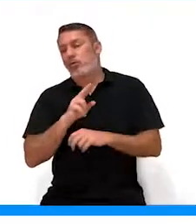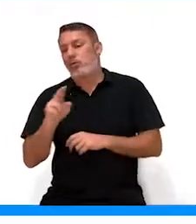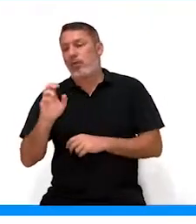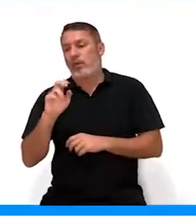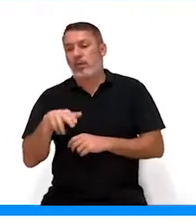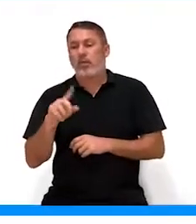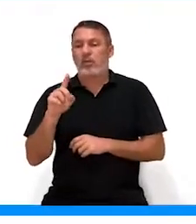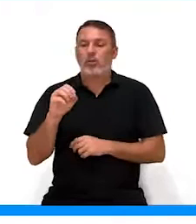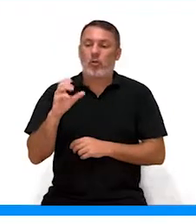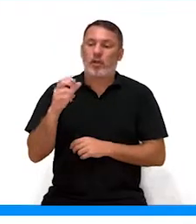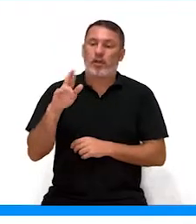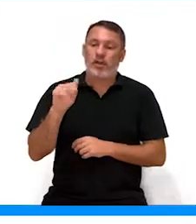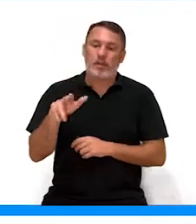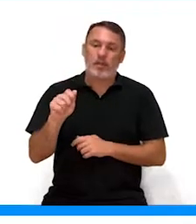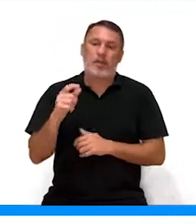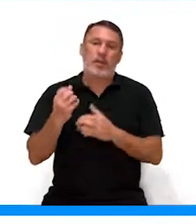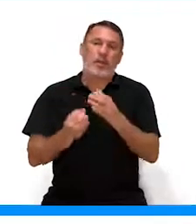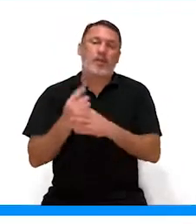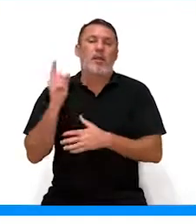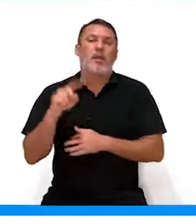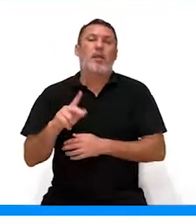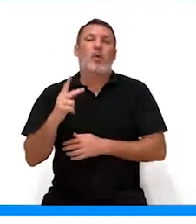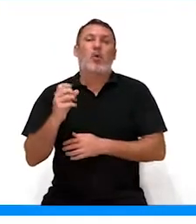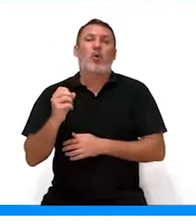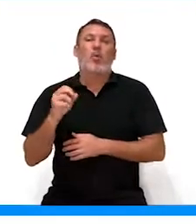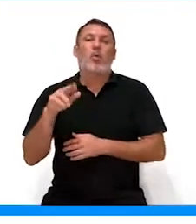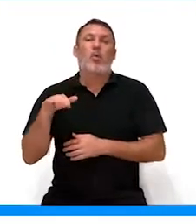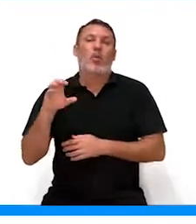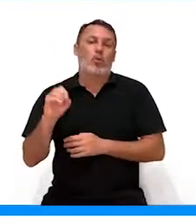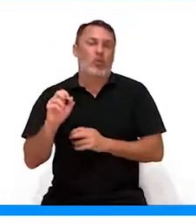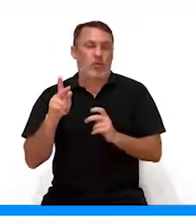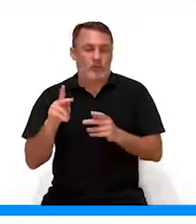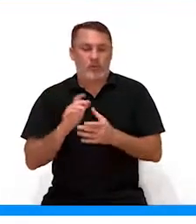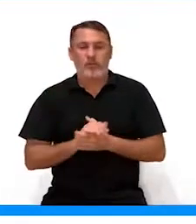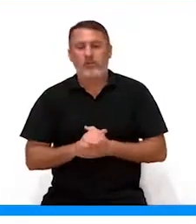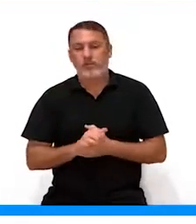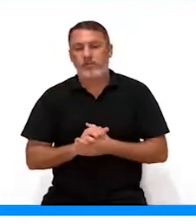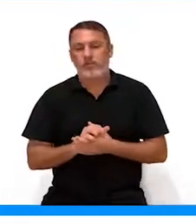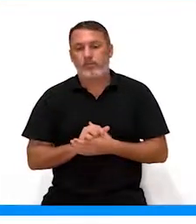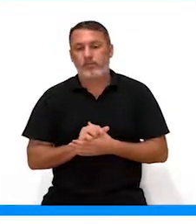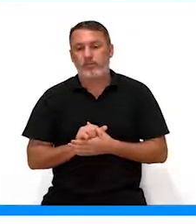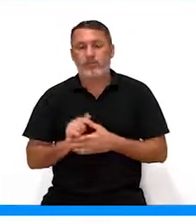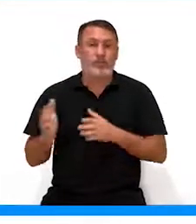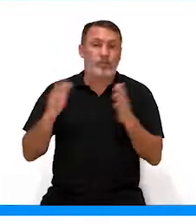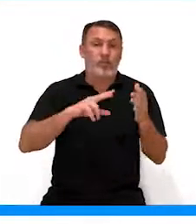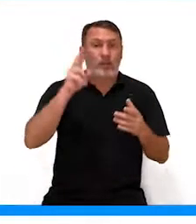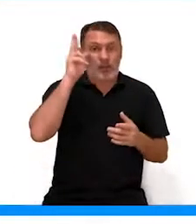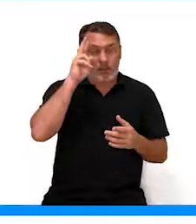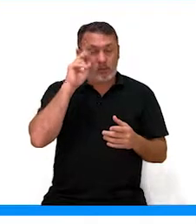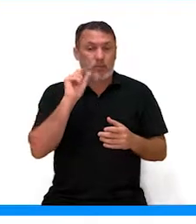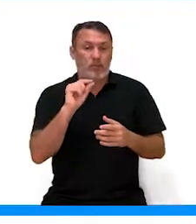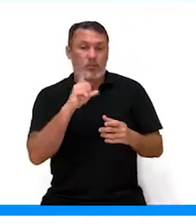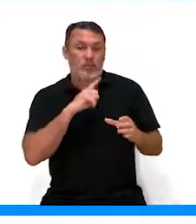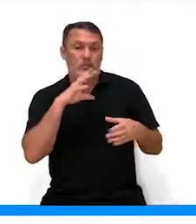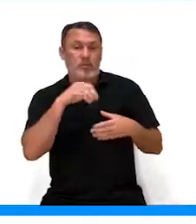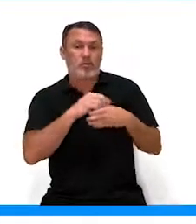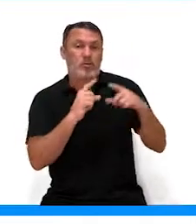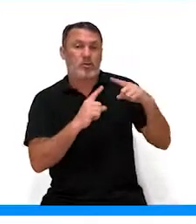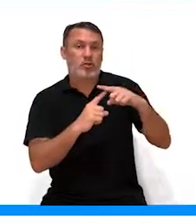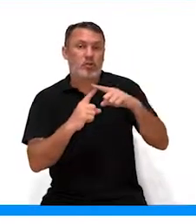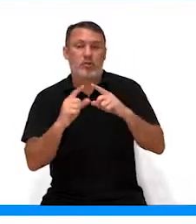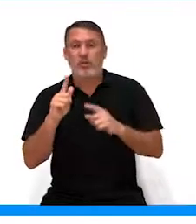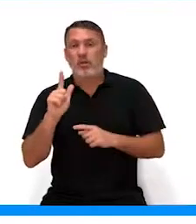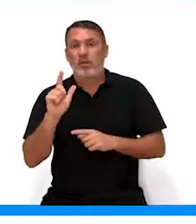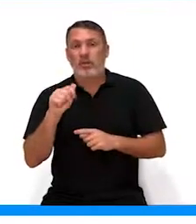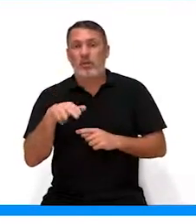ela. Por isso que a glândula endócrina produz quem? Hormônios, ok? Então, vamos